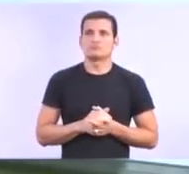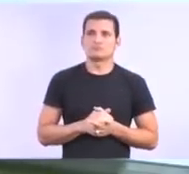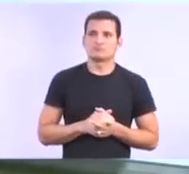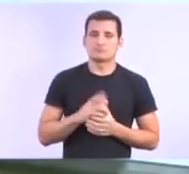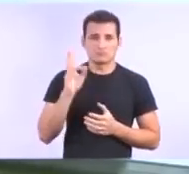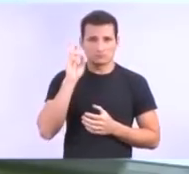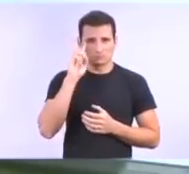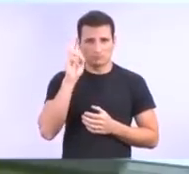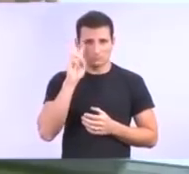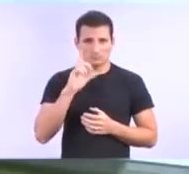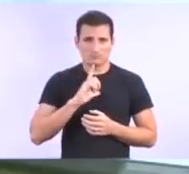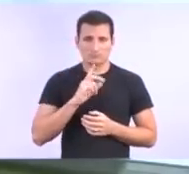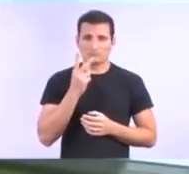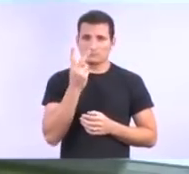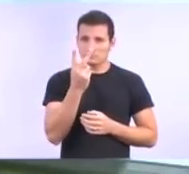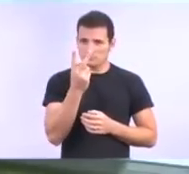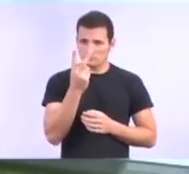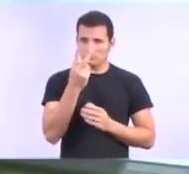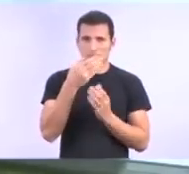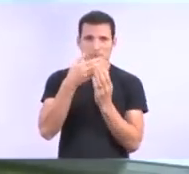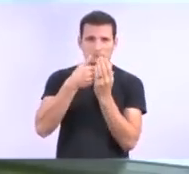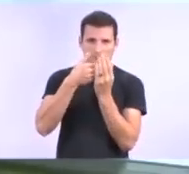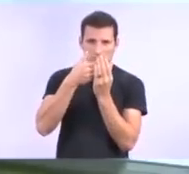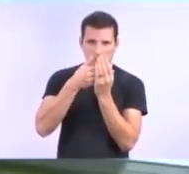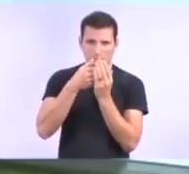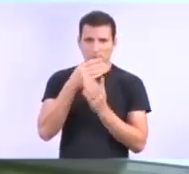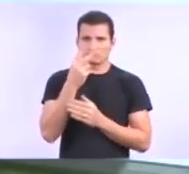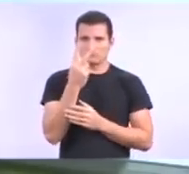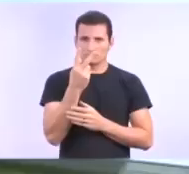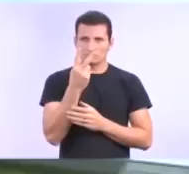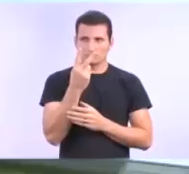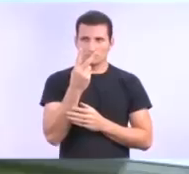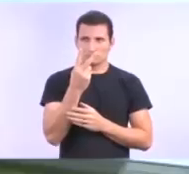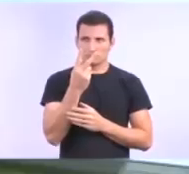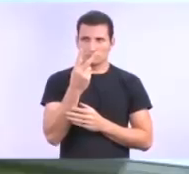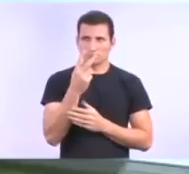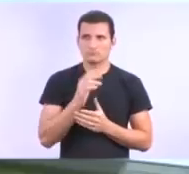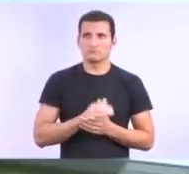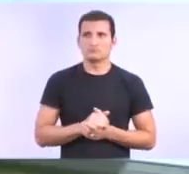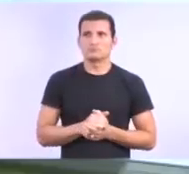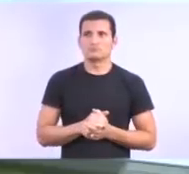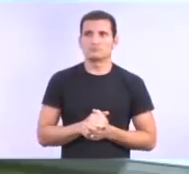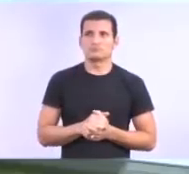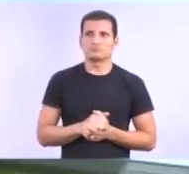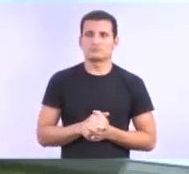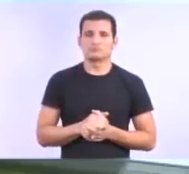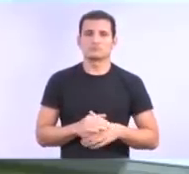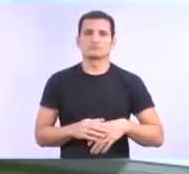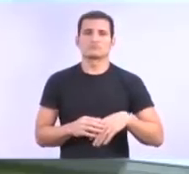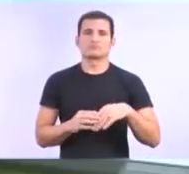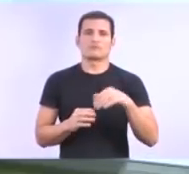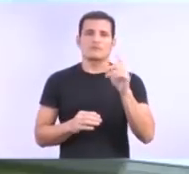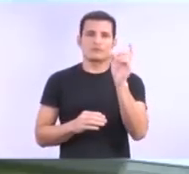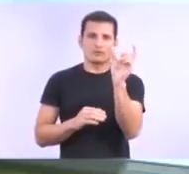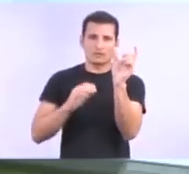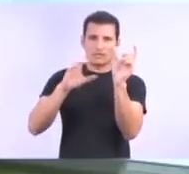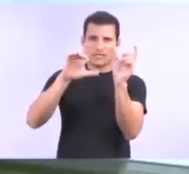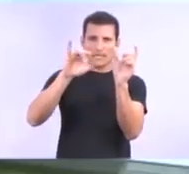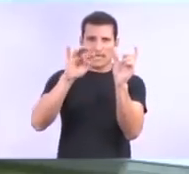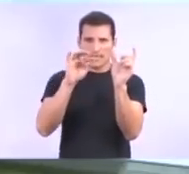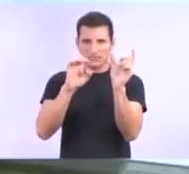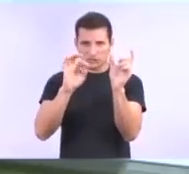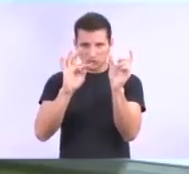nós temos dois arquivos, nesse nosso exemplo nós temos dois arquivos. O arquivo cliente.java,